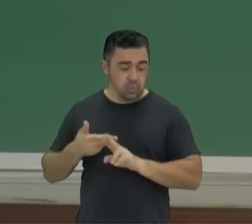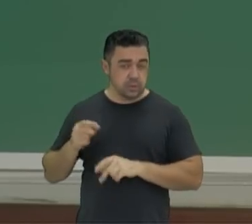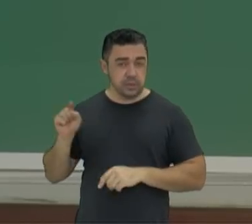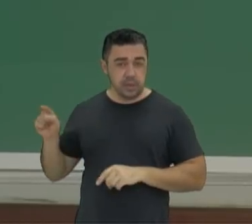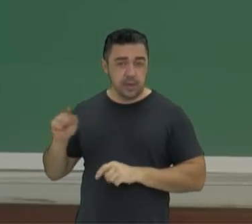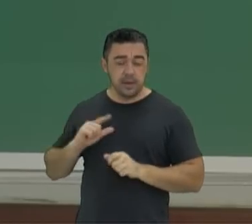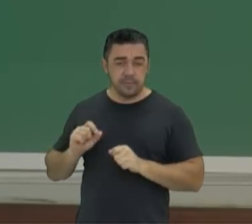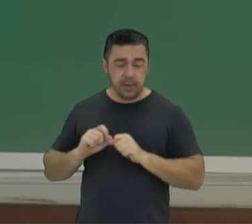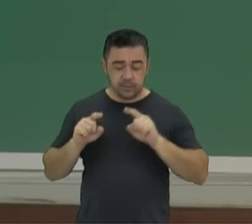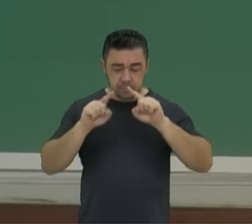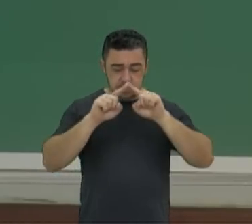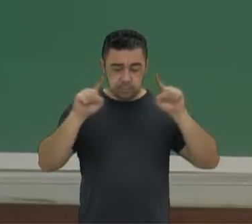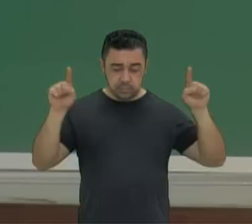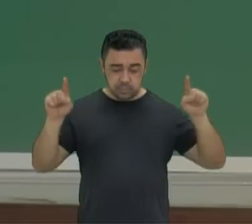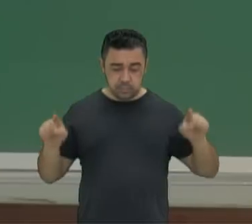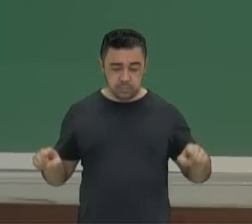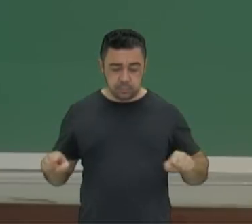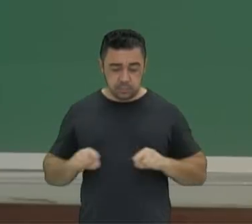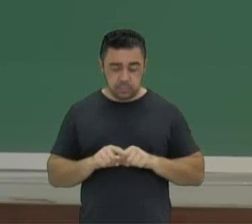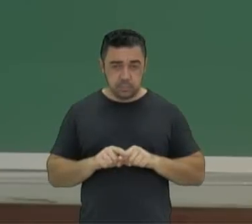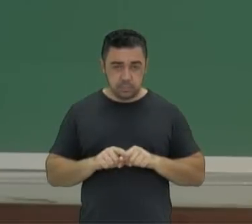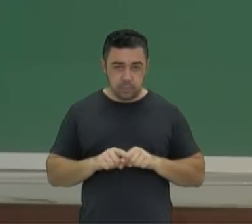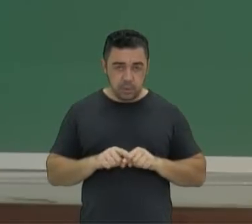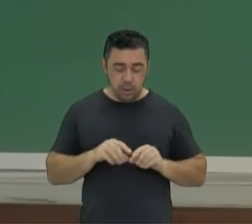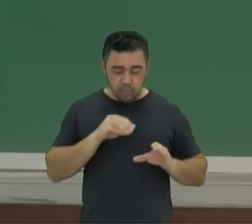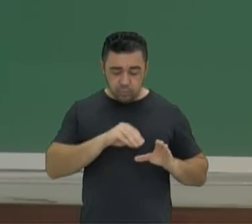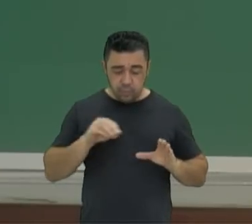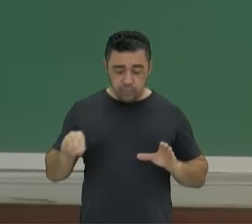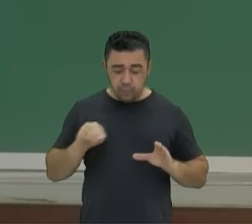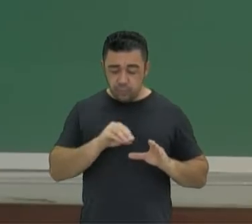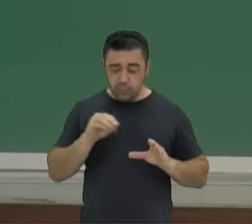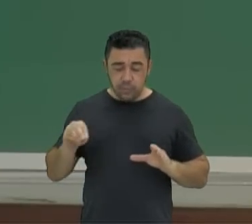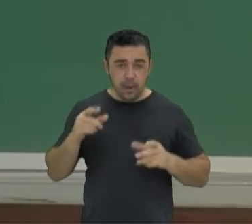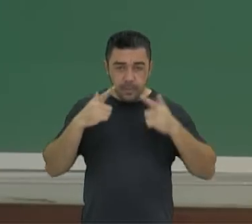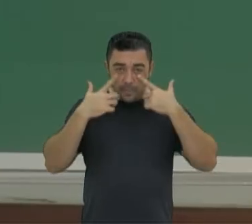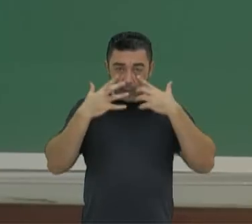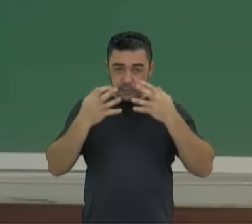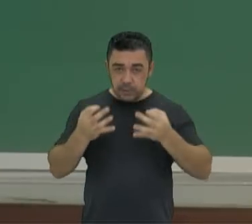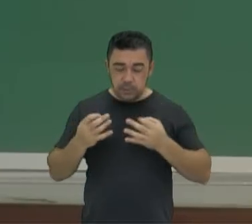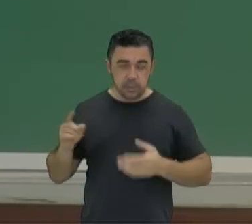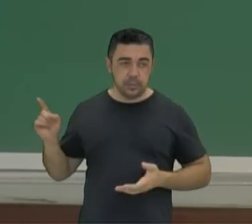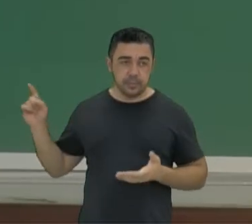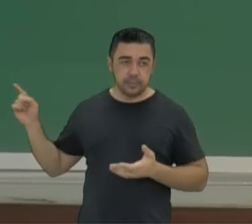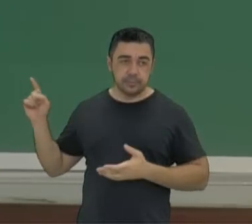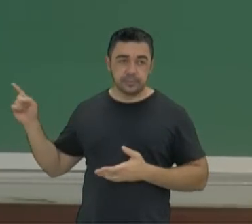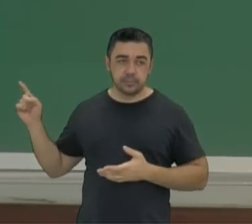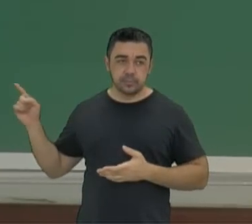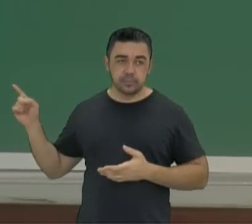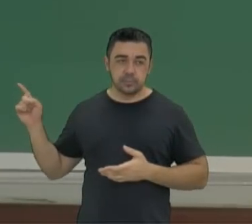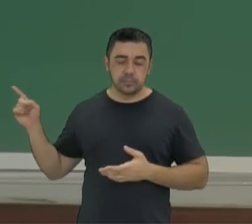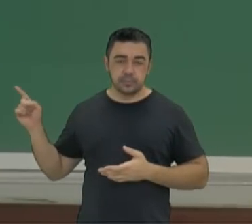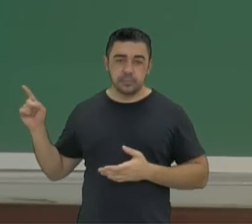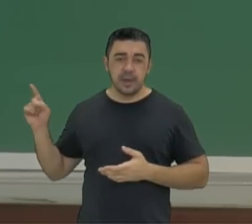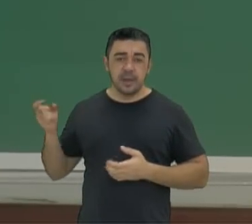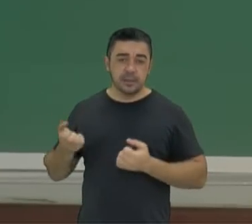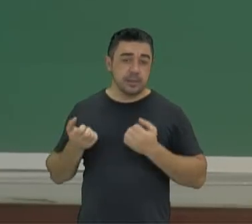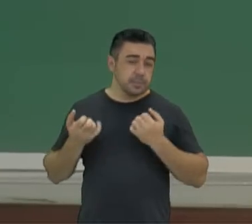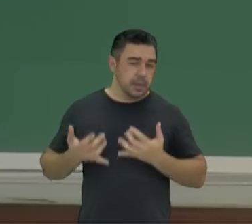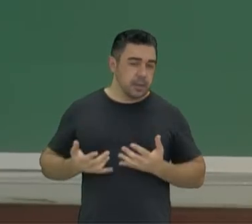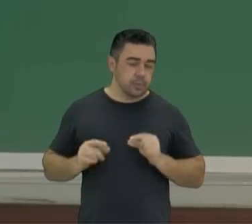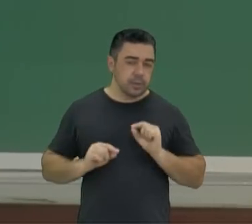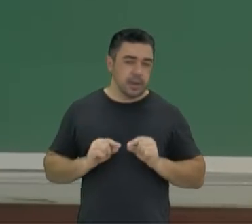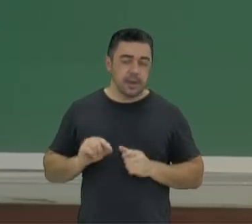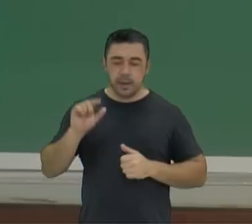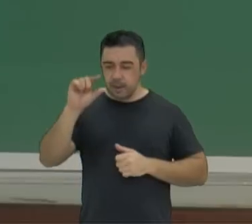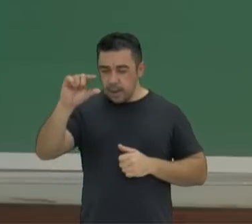figura a seguir. Vamos prestar atenção aqui nesse tabuleiro para a gente tirar algumas características dele. Aqui ele está me dizendo que